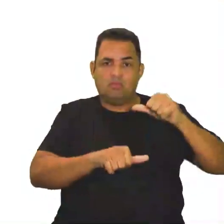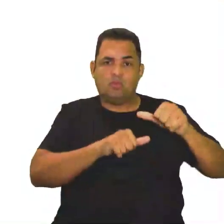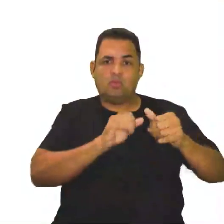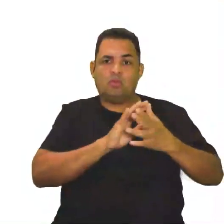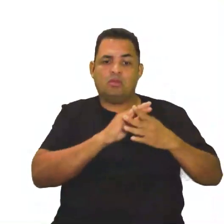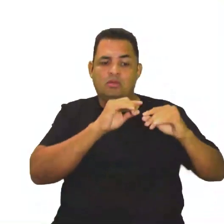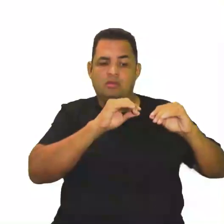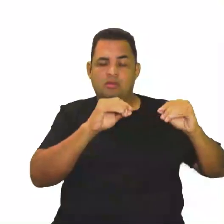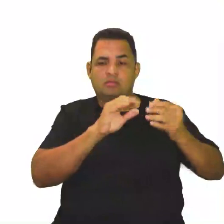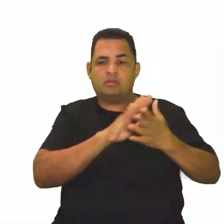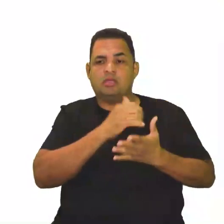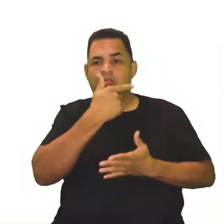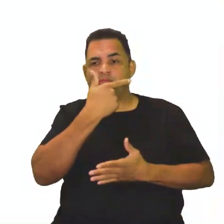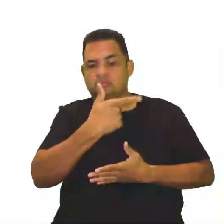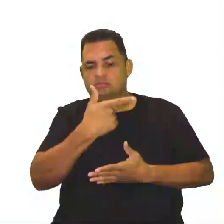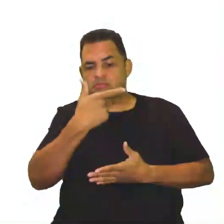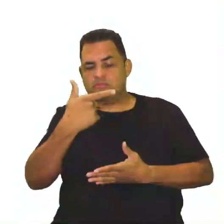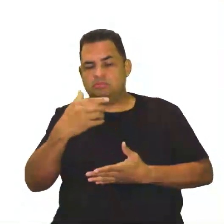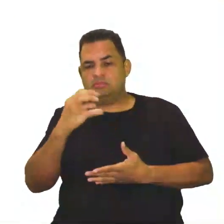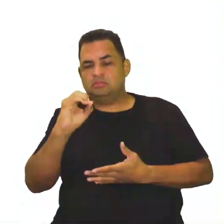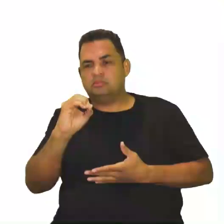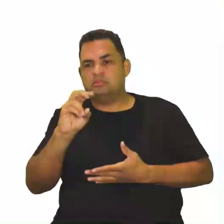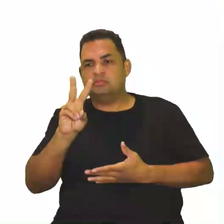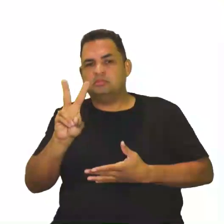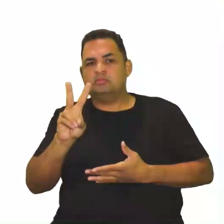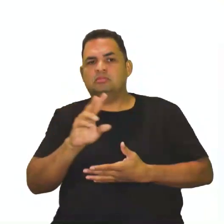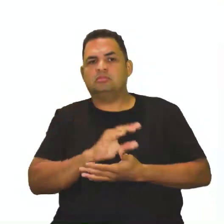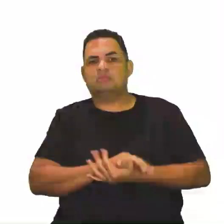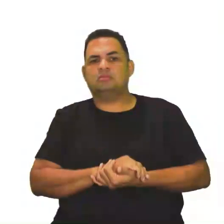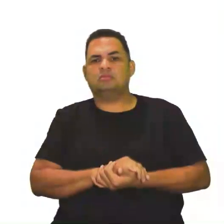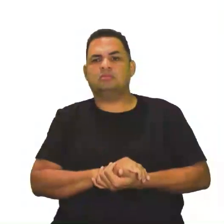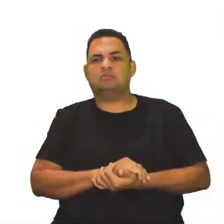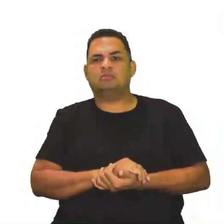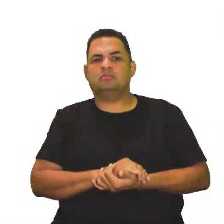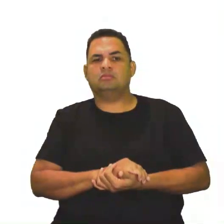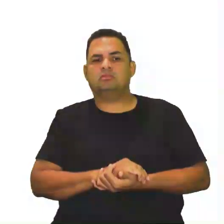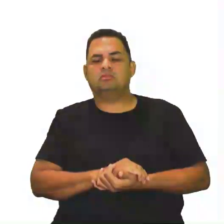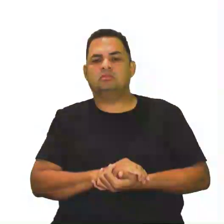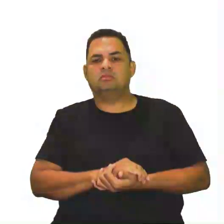alterar a instalação elétrica para quanto? 220.